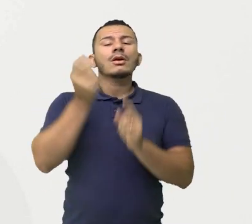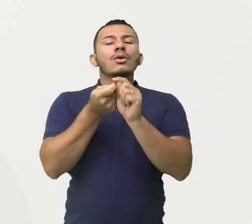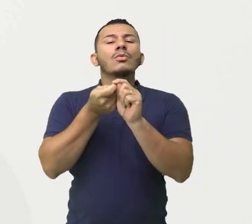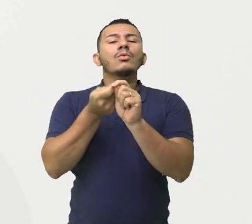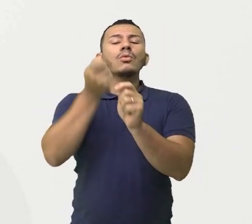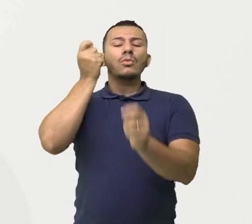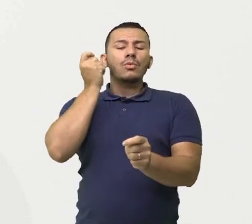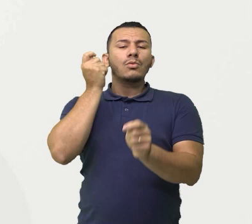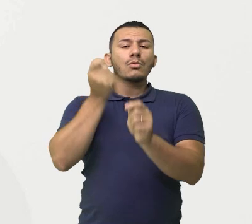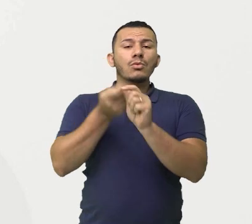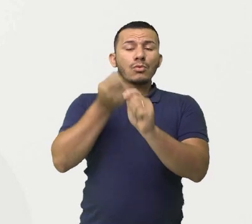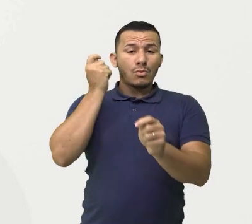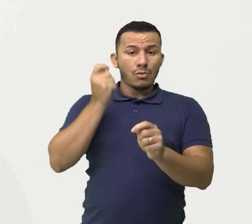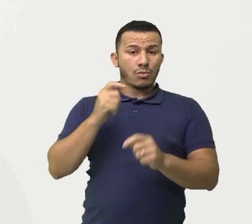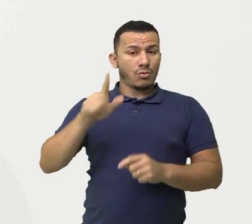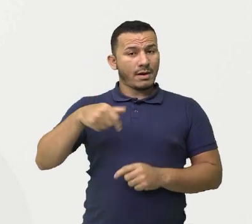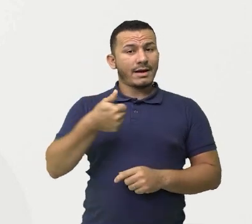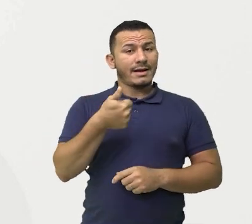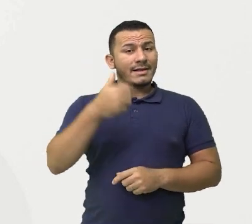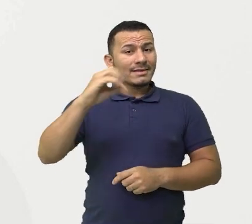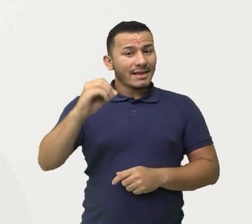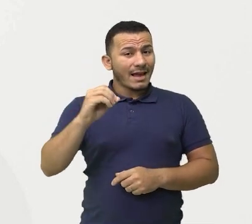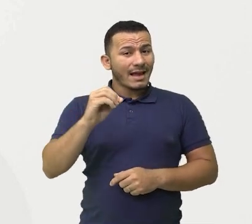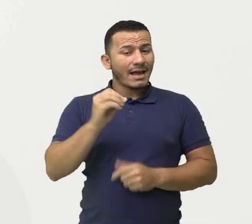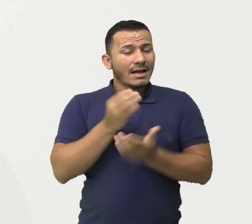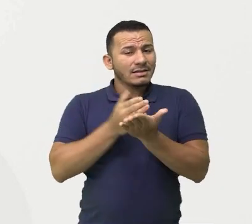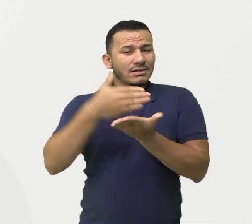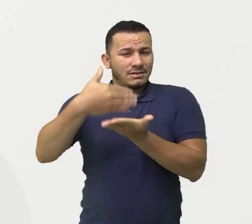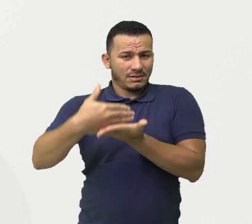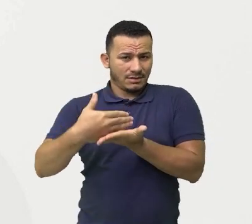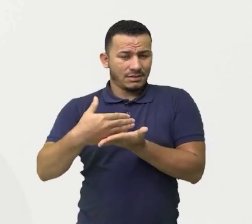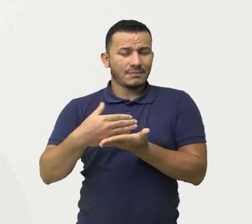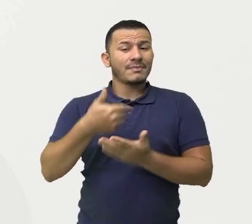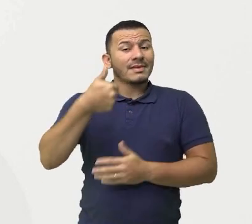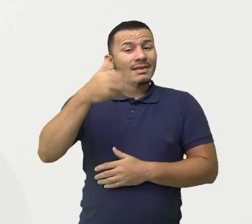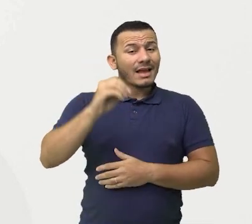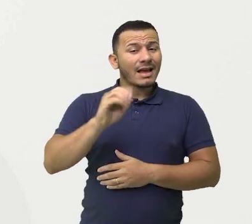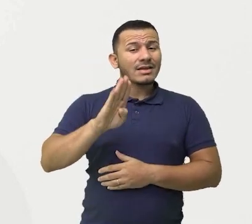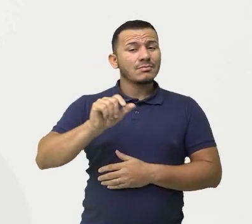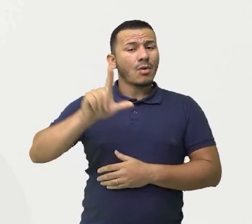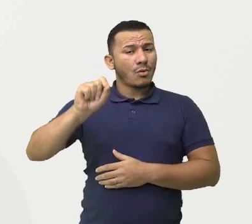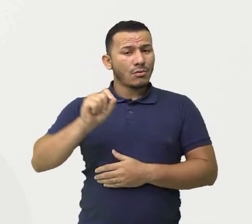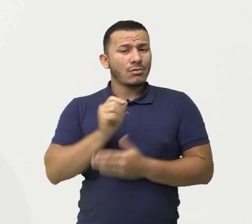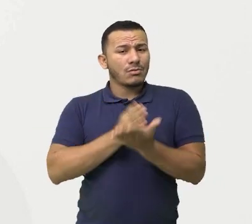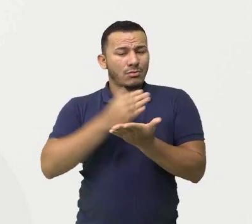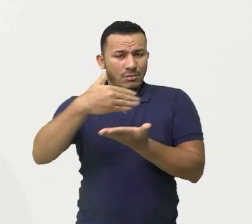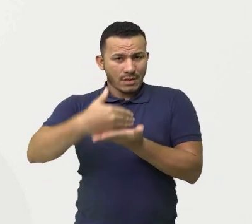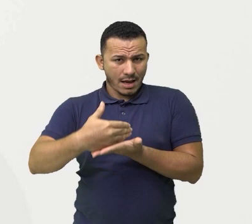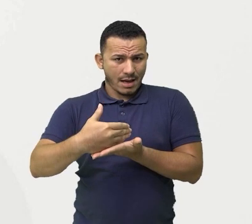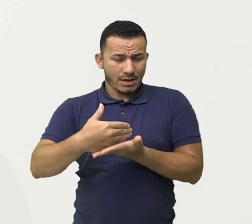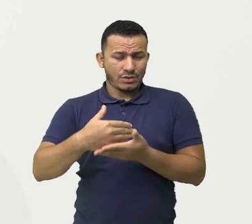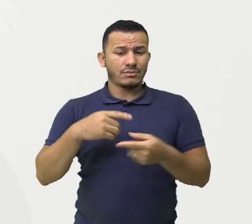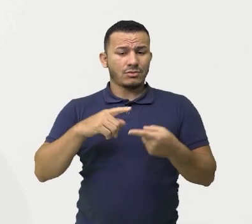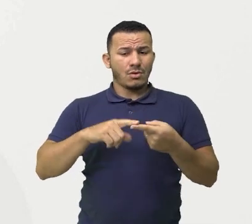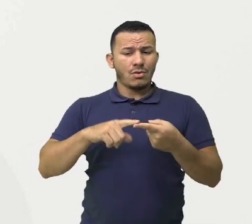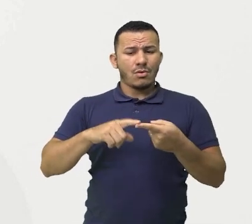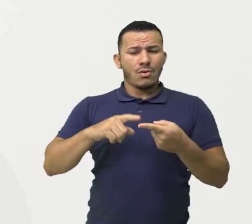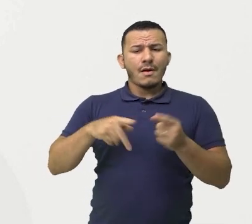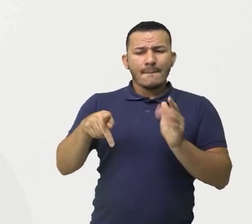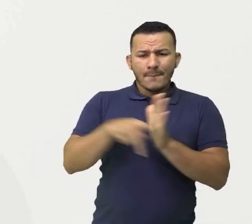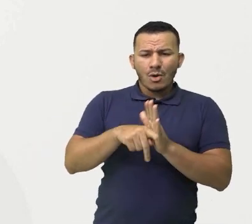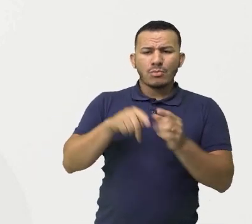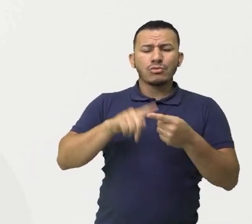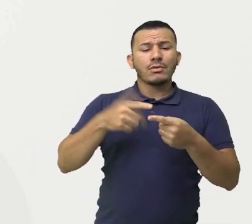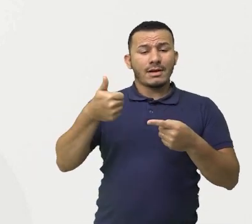da venda de 10 bolos? Atenção, lucro da venda de 10 bolos de chocolate, 7 bolos de cenoura e 4